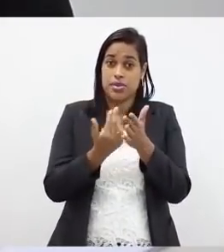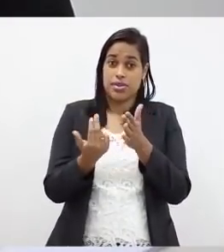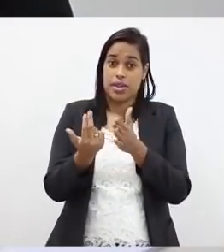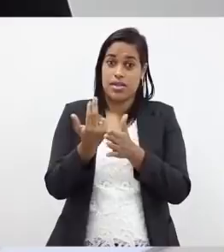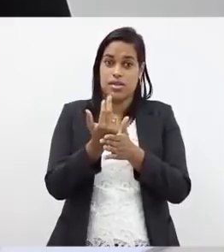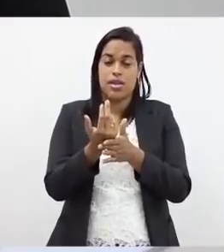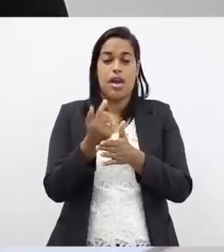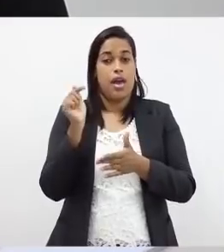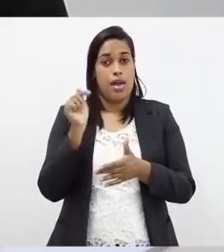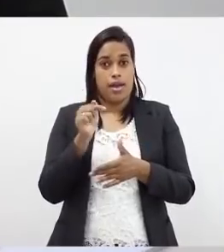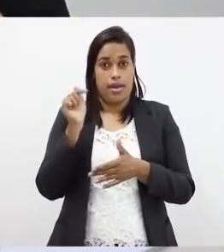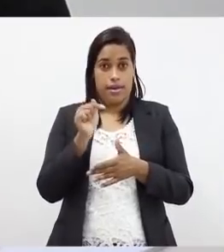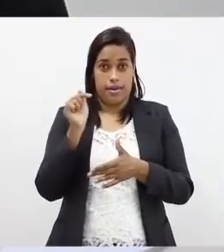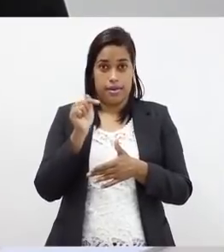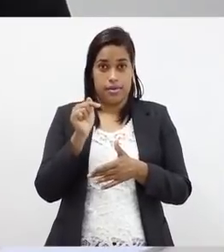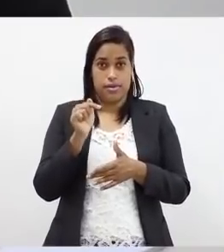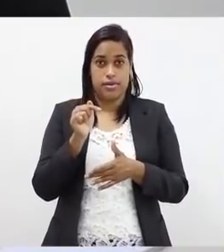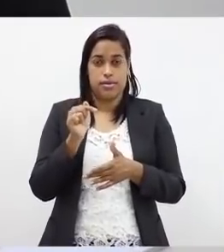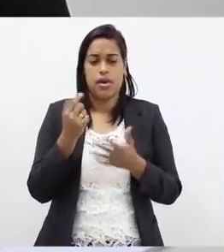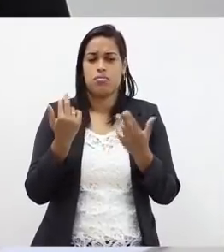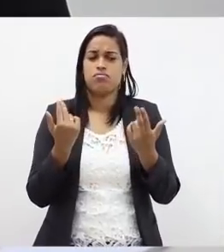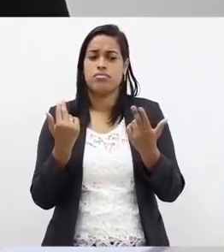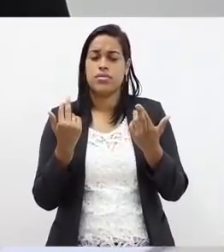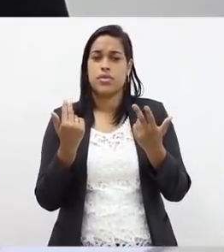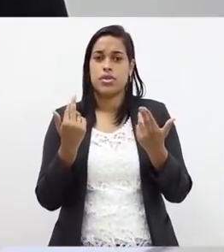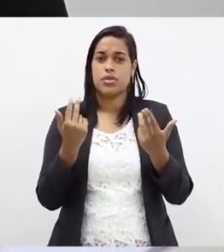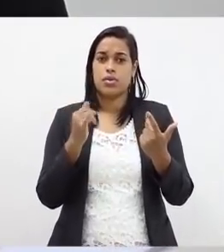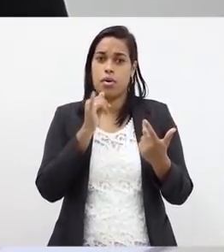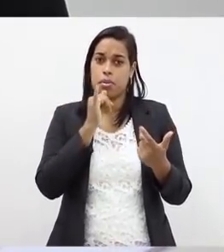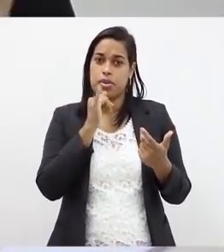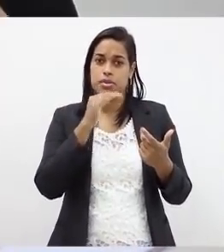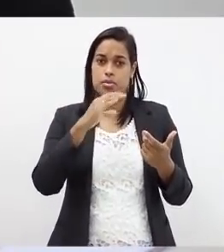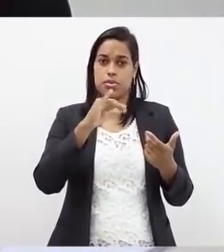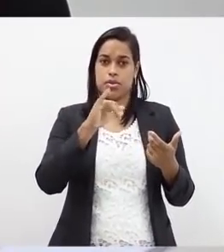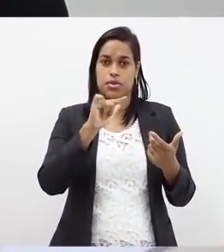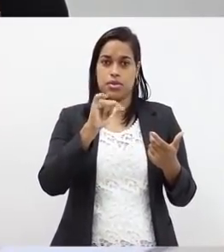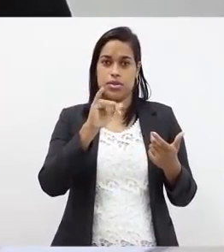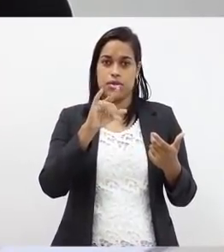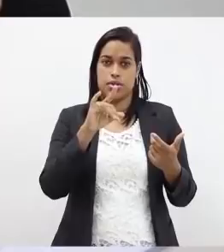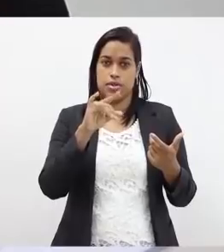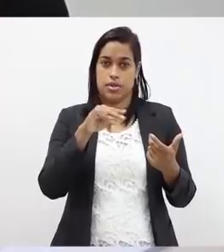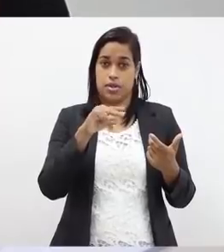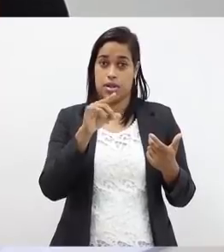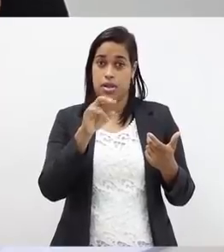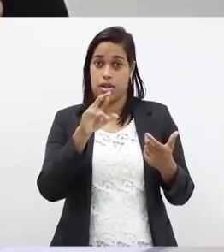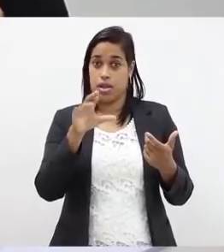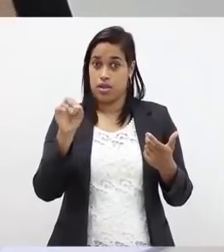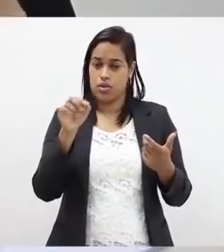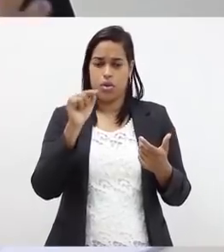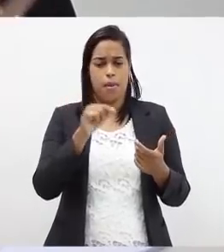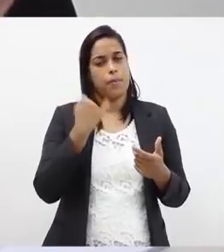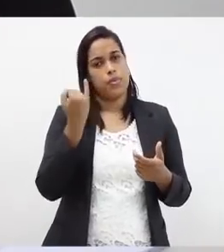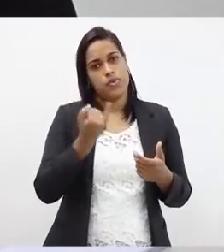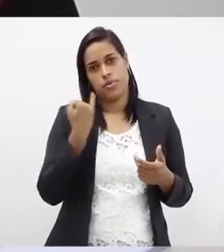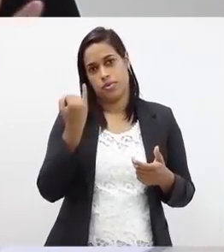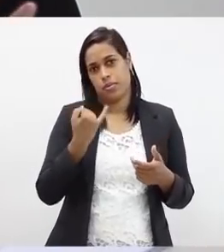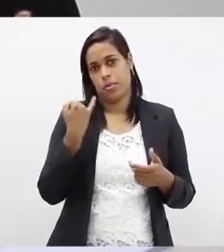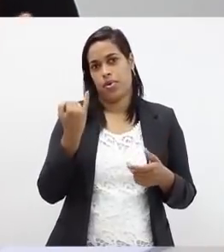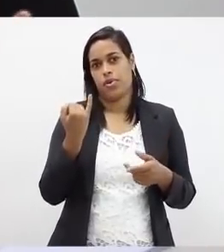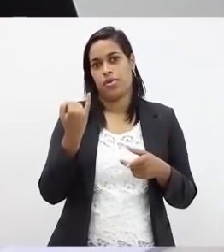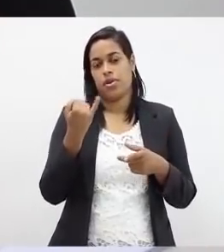daqui, ela se assemelha a uma figura cilíndrica. E isso é uma coisa muito importante de fazer quando a gente